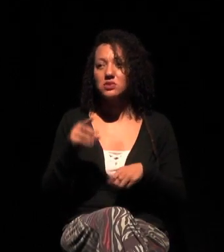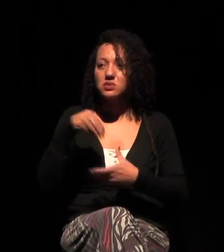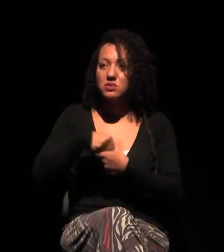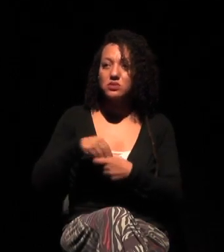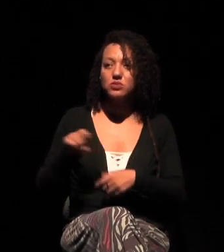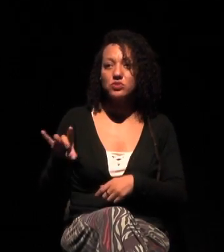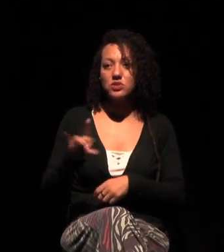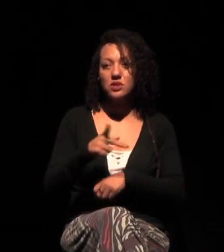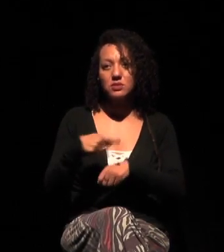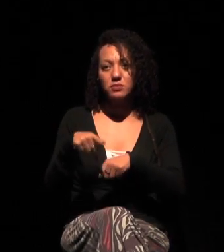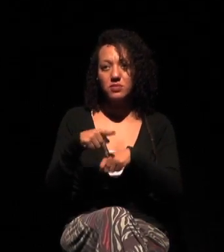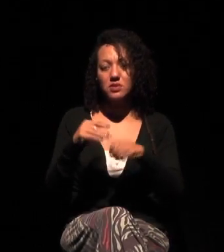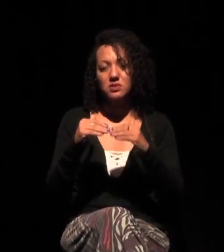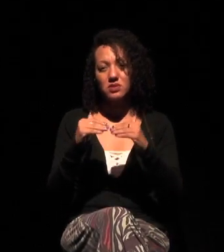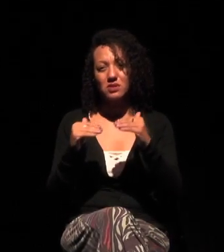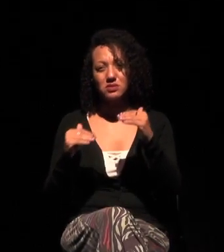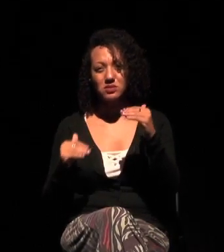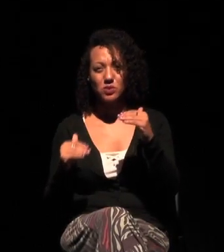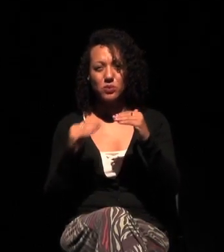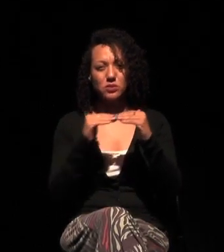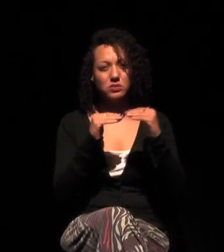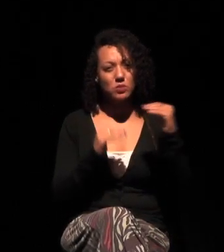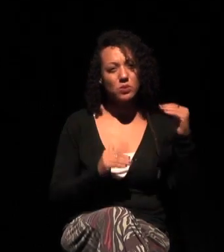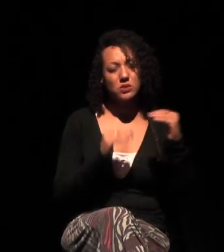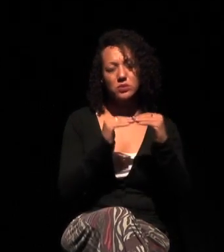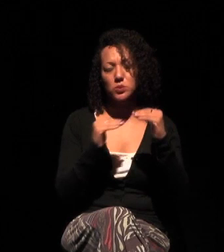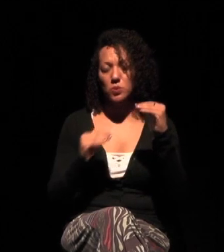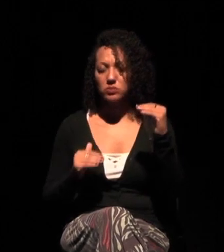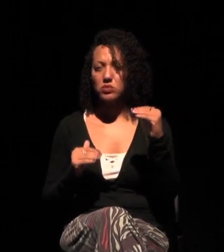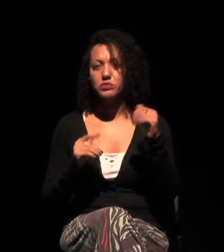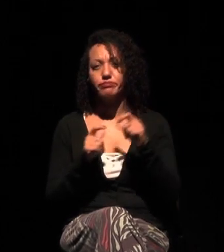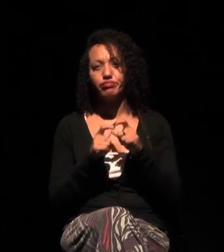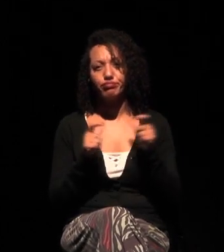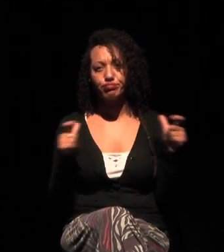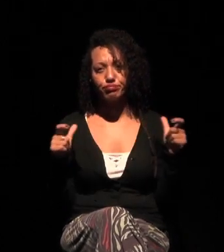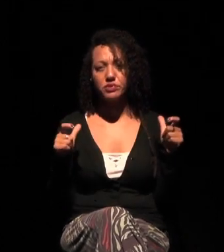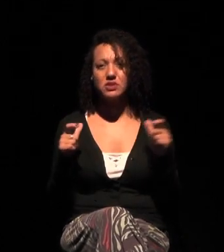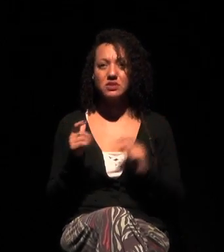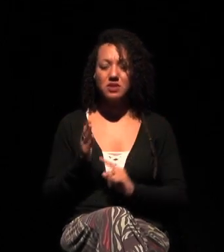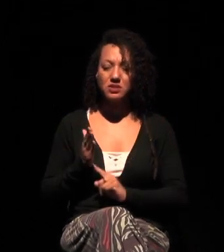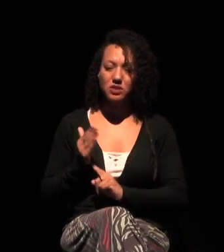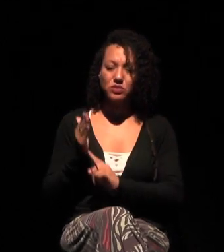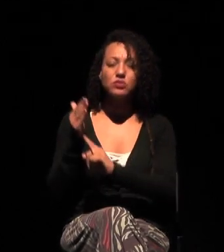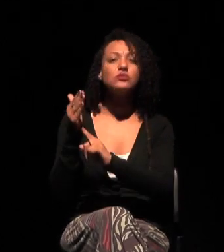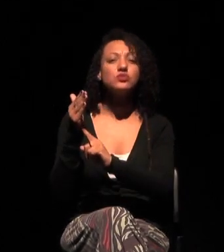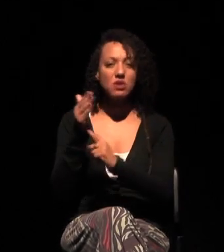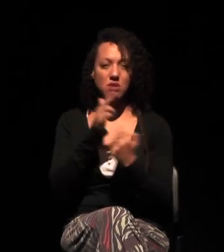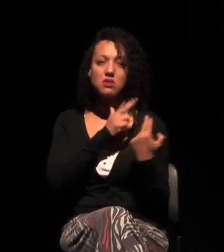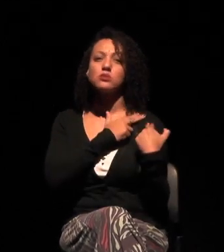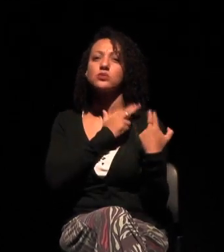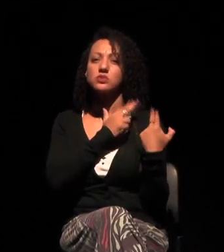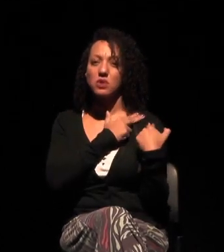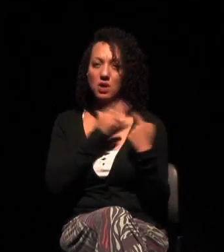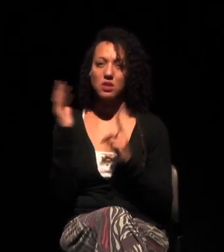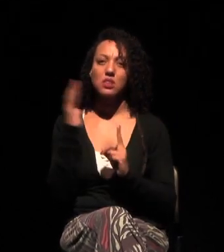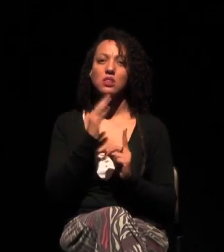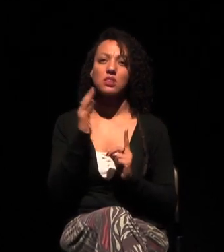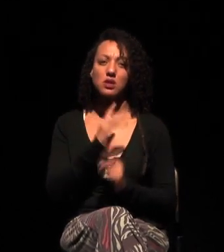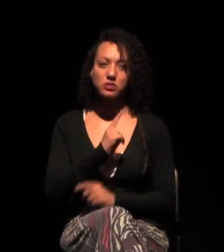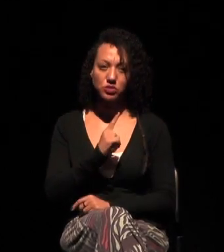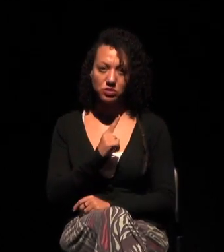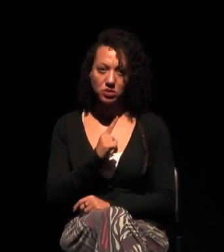as desigualdades estão a ser muito grande ea tecnologia tem sido responsável por isso nomeadamente